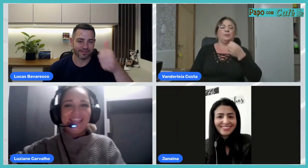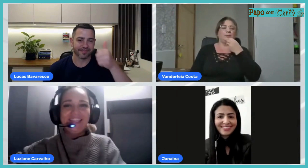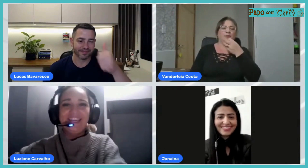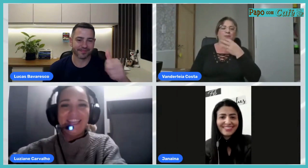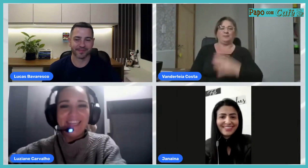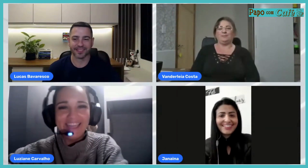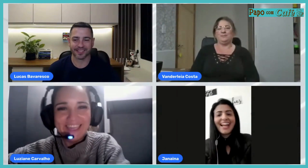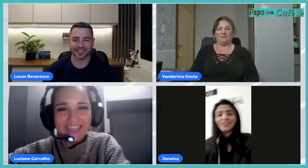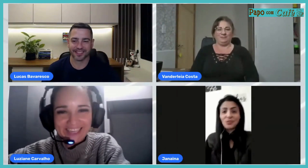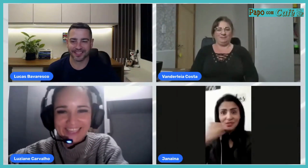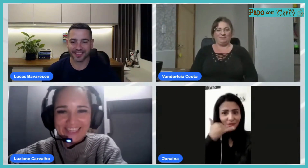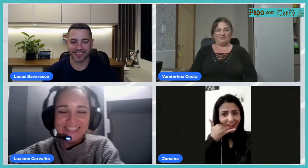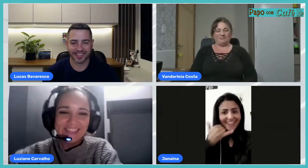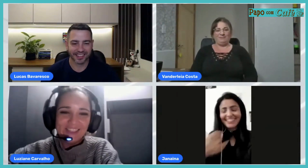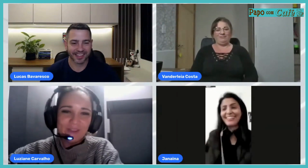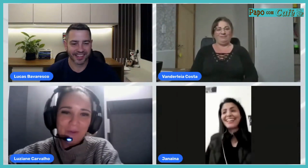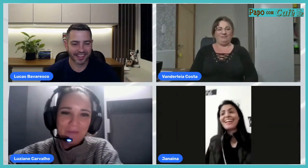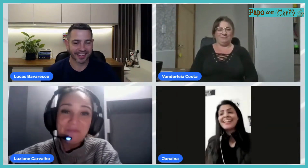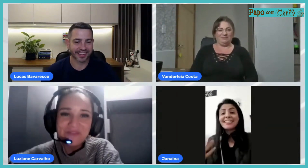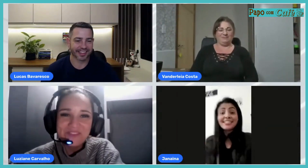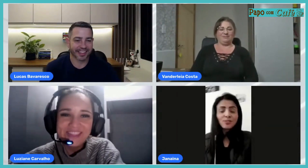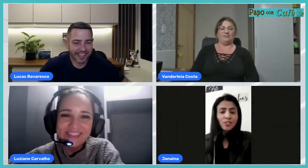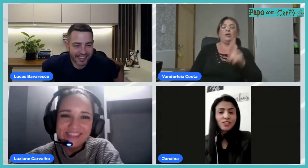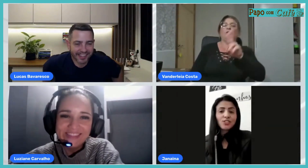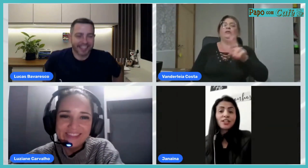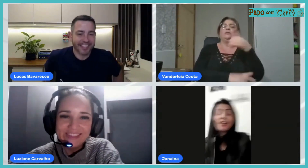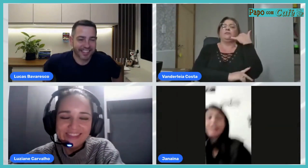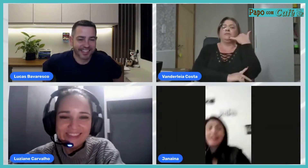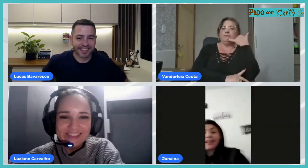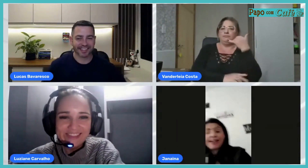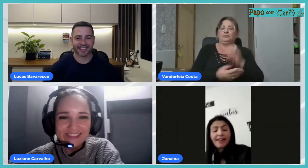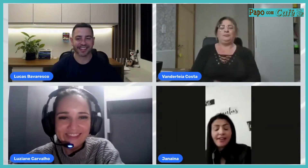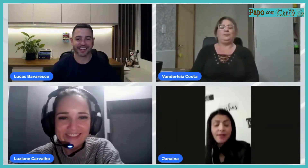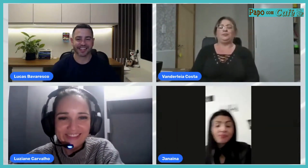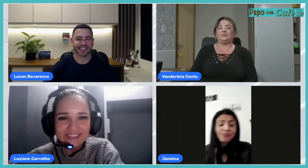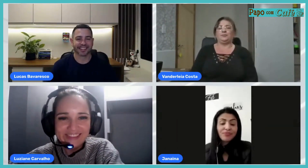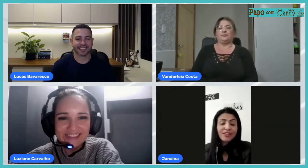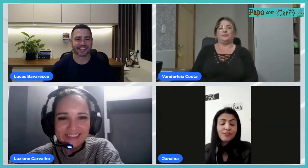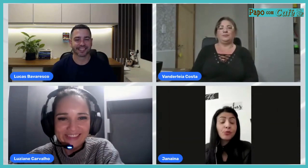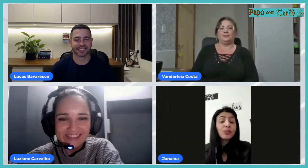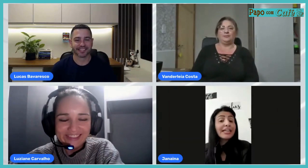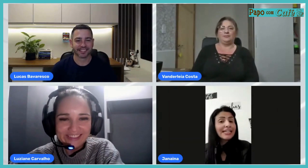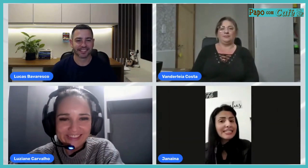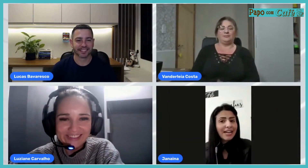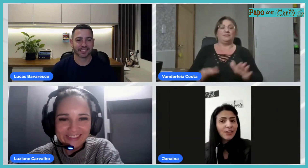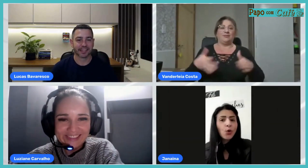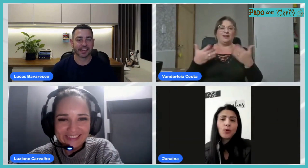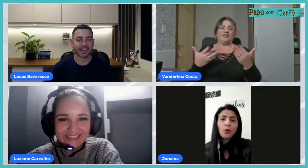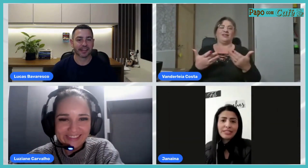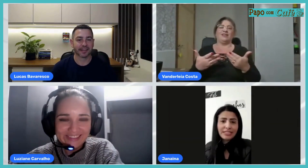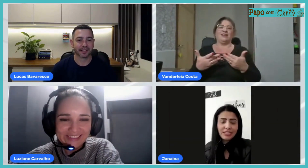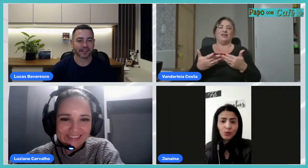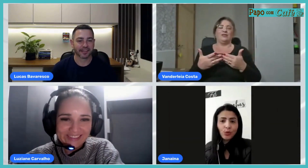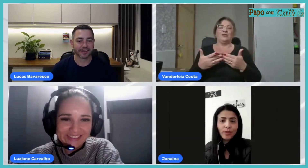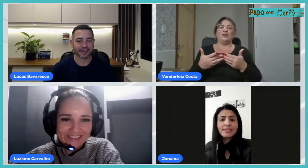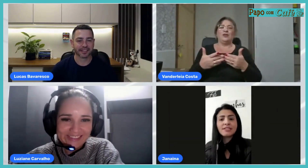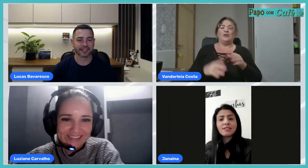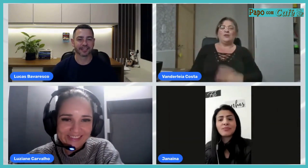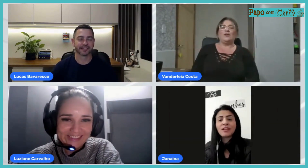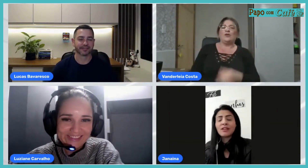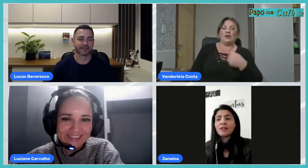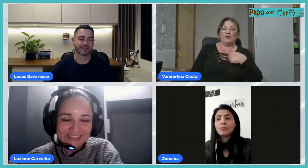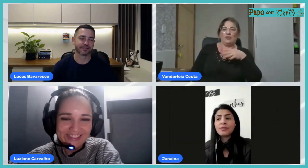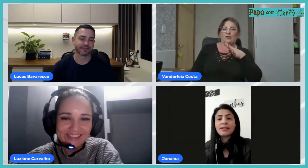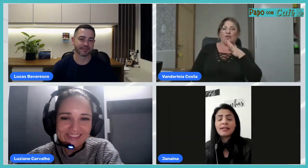sim. Tá, tô no celular aqui. Então, gente, foi muito engraçado como eu conheci o